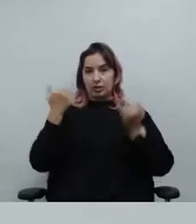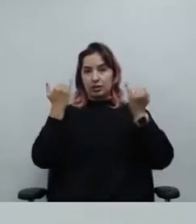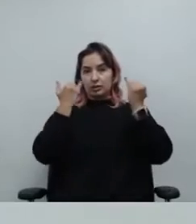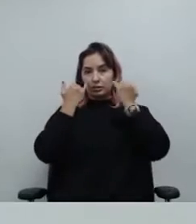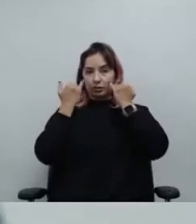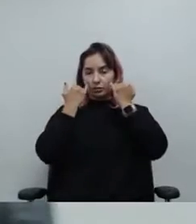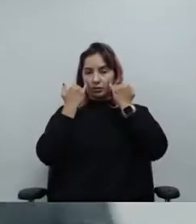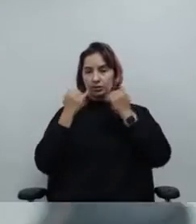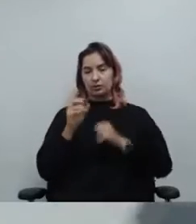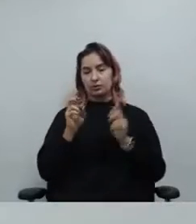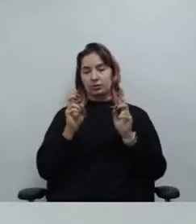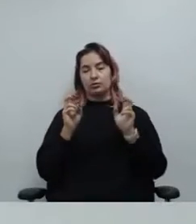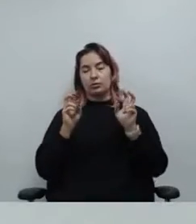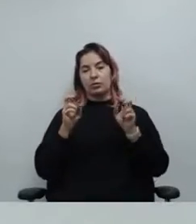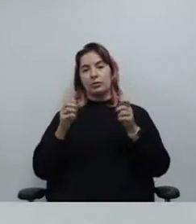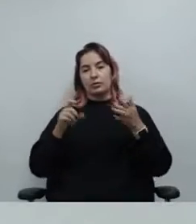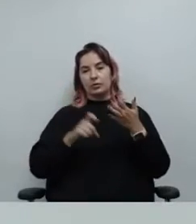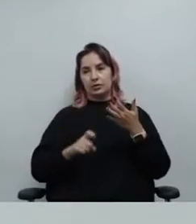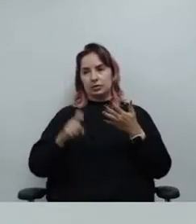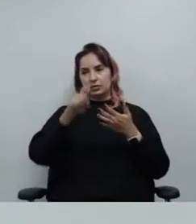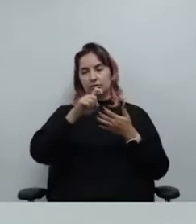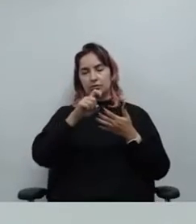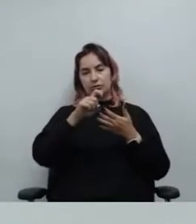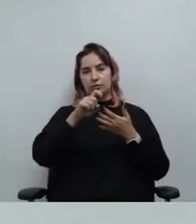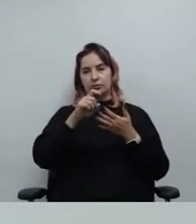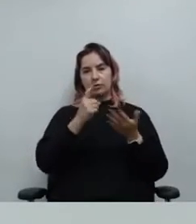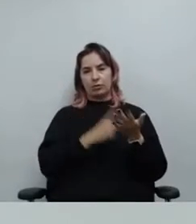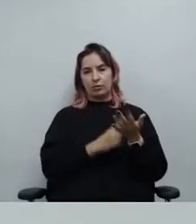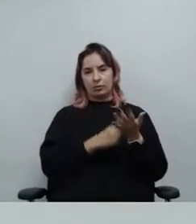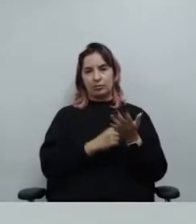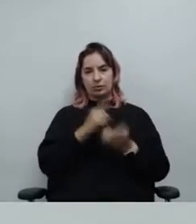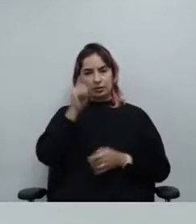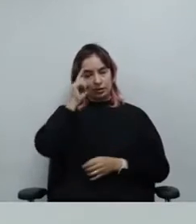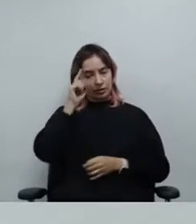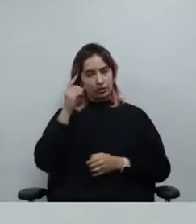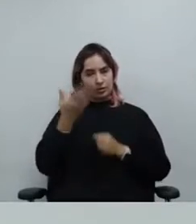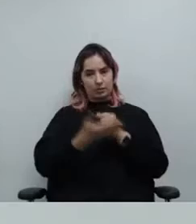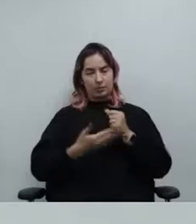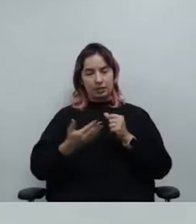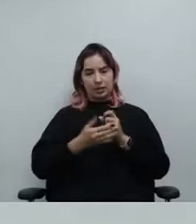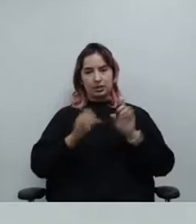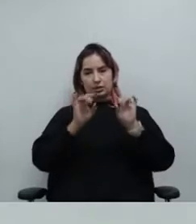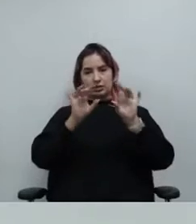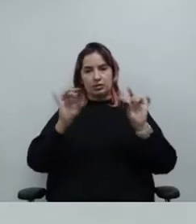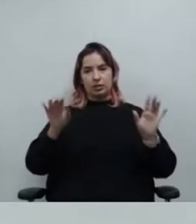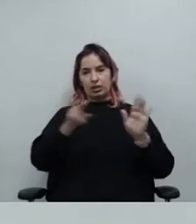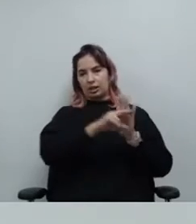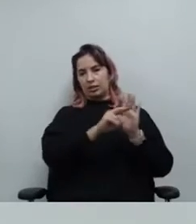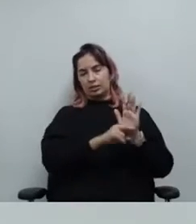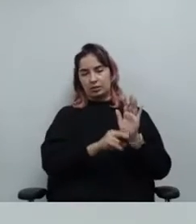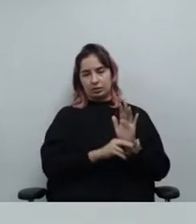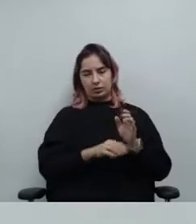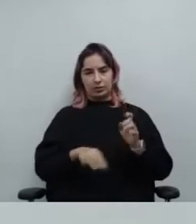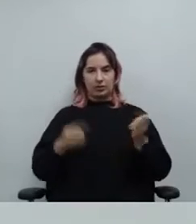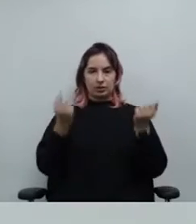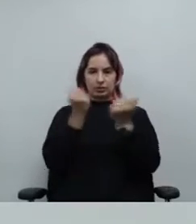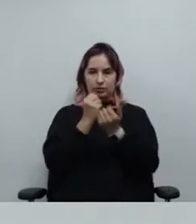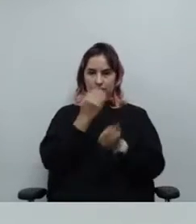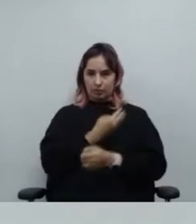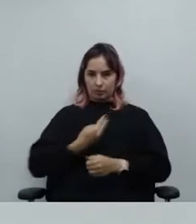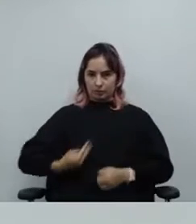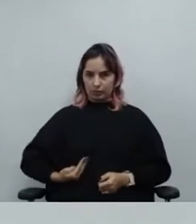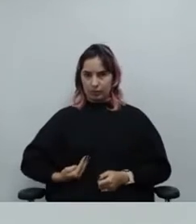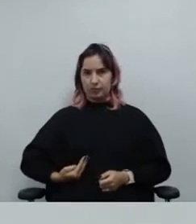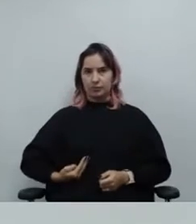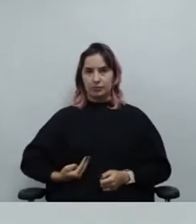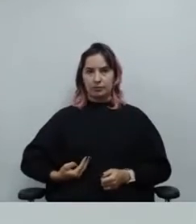eventuais tratativas com o Executivo acerca do cumprimento da data base das categorias do quadro de apoio da Defensoria Pública,